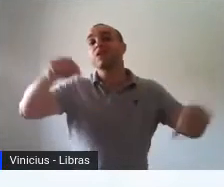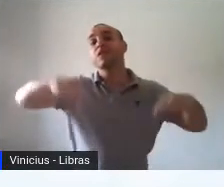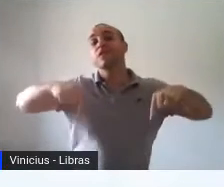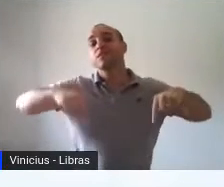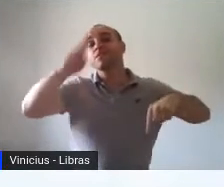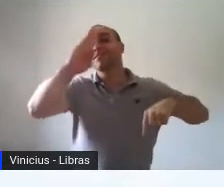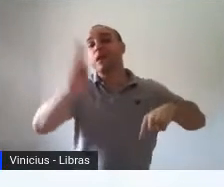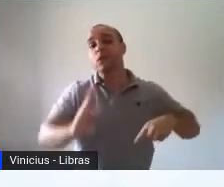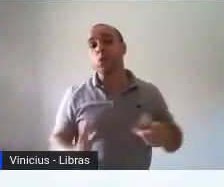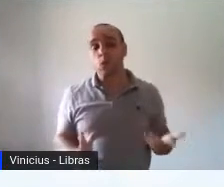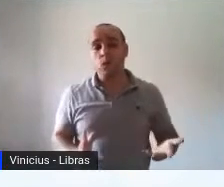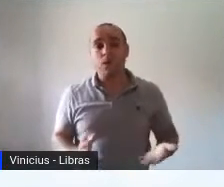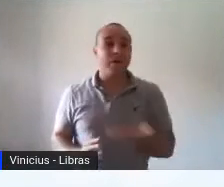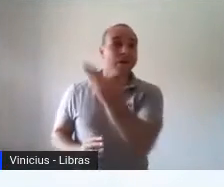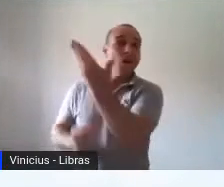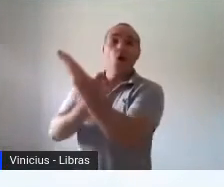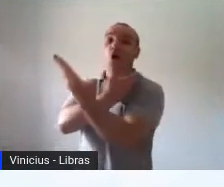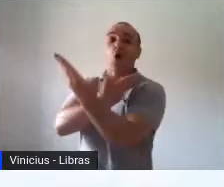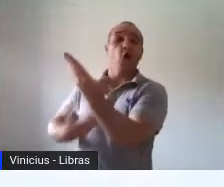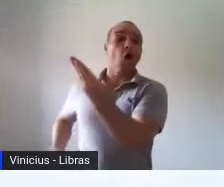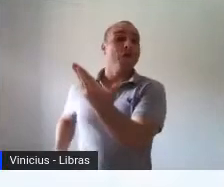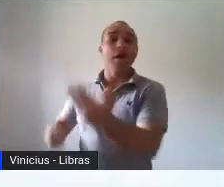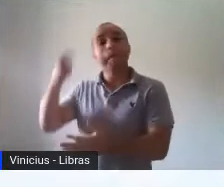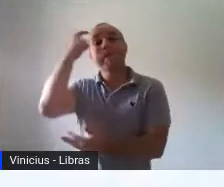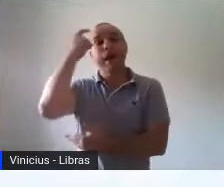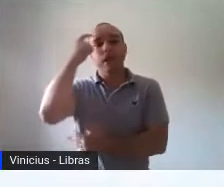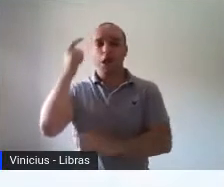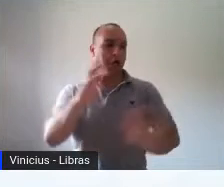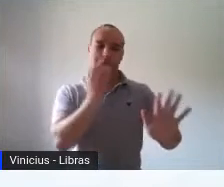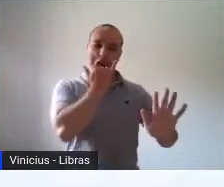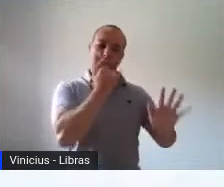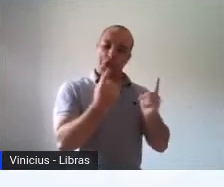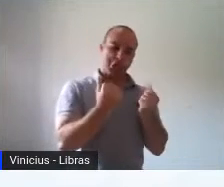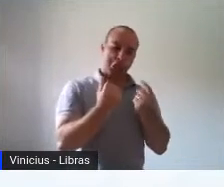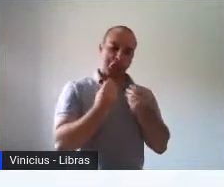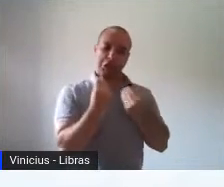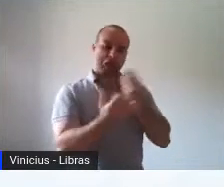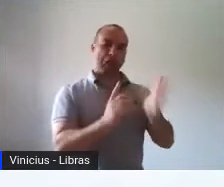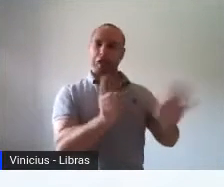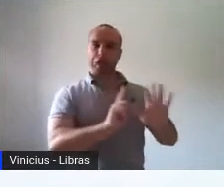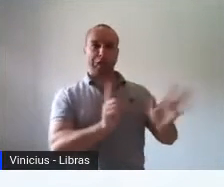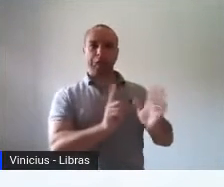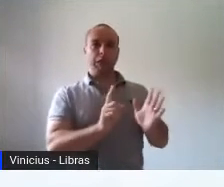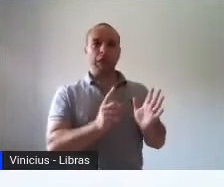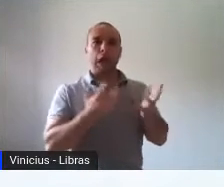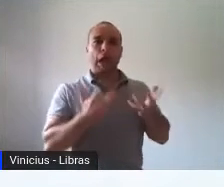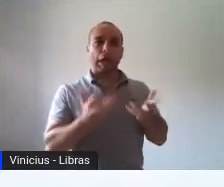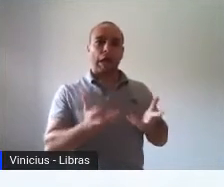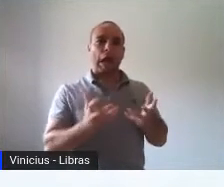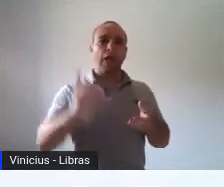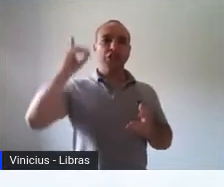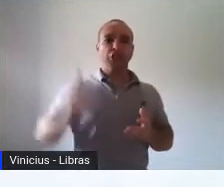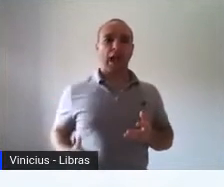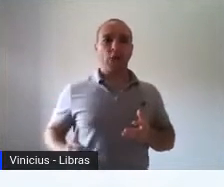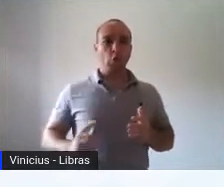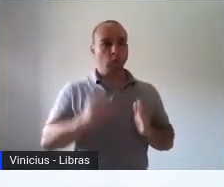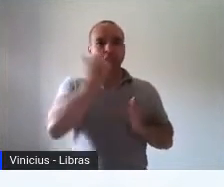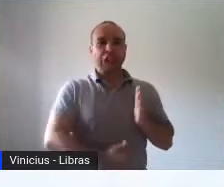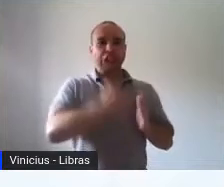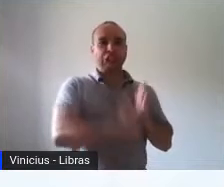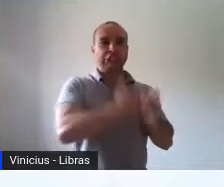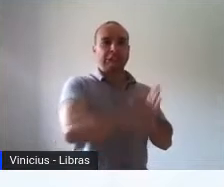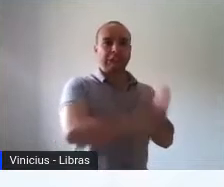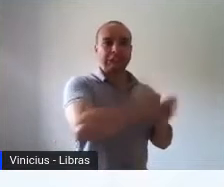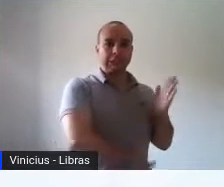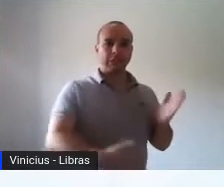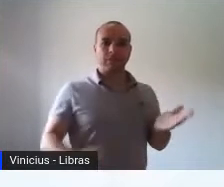nova reforma trabalhista, como já tem proposta, né? Tem a questão da carteira verde e amarela, então o governo vem totalmente ao contrário que